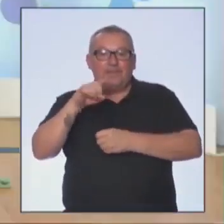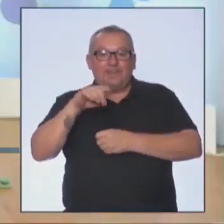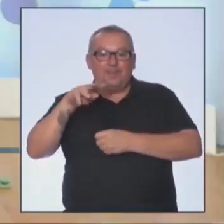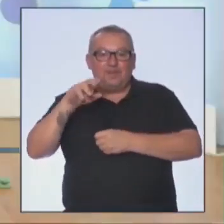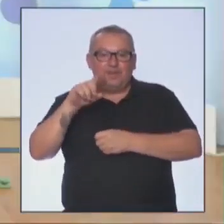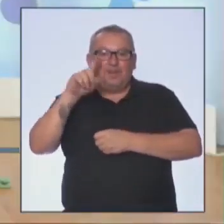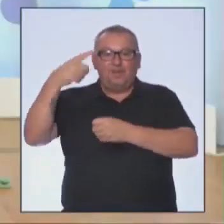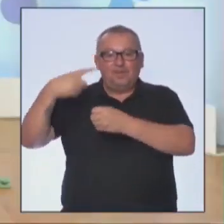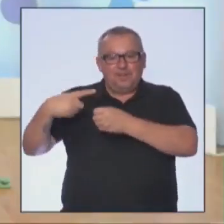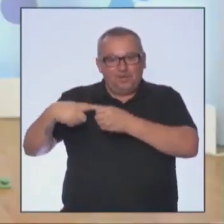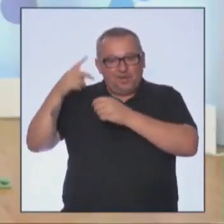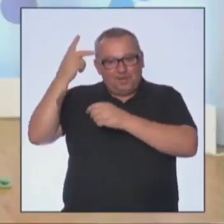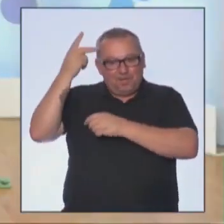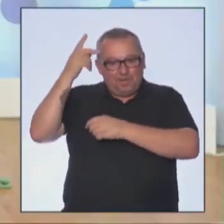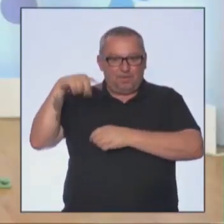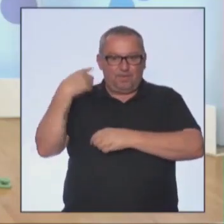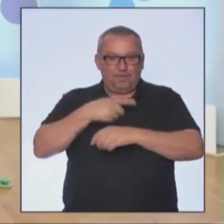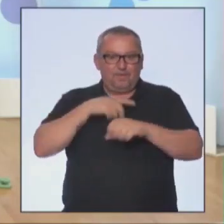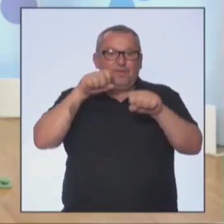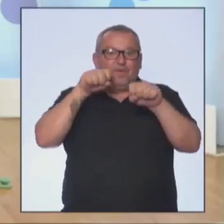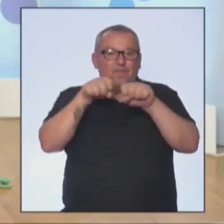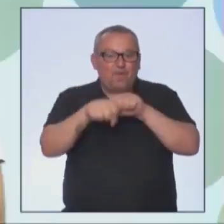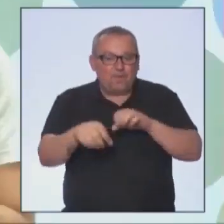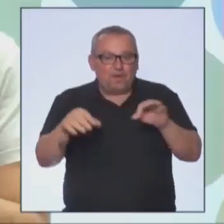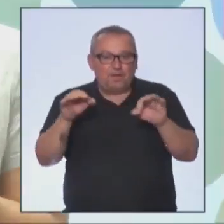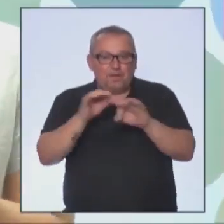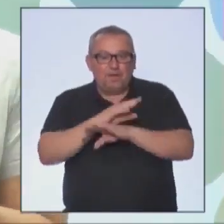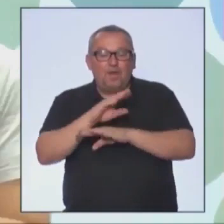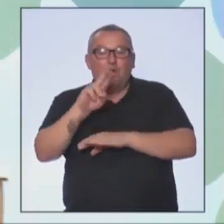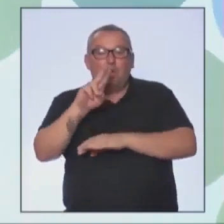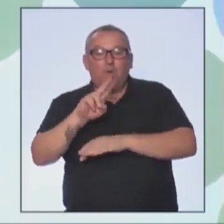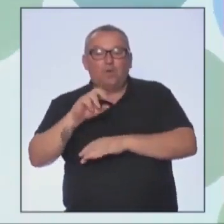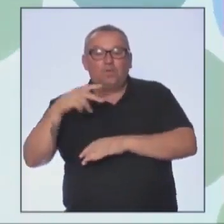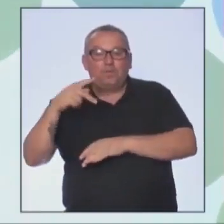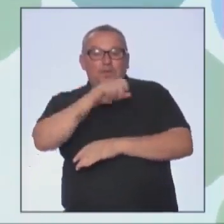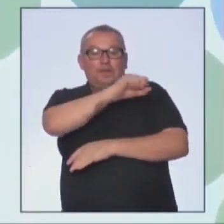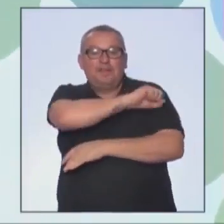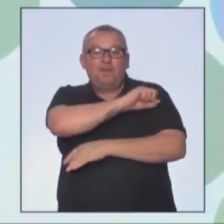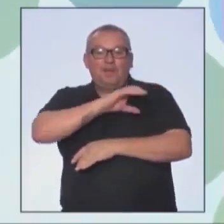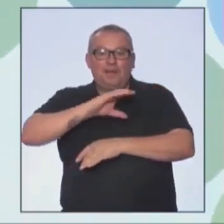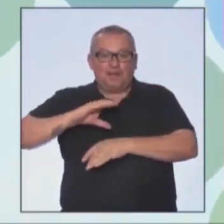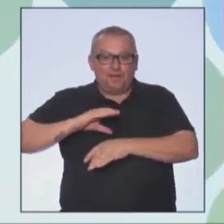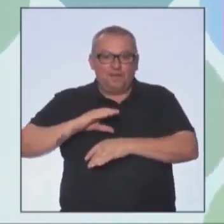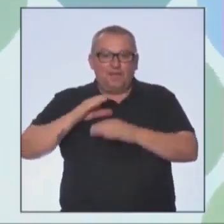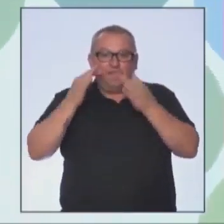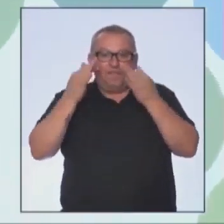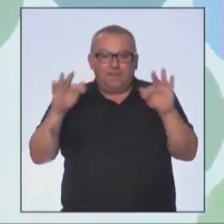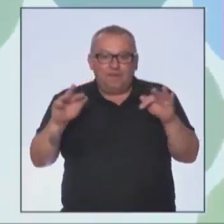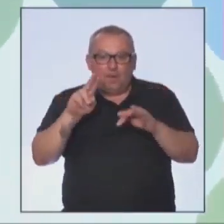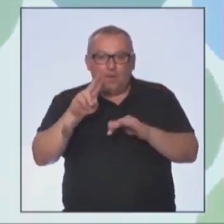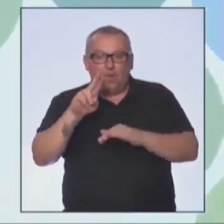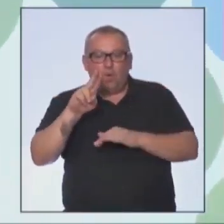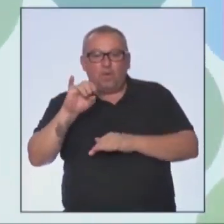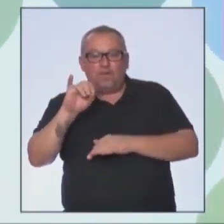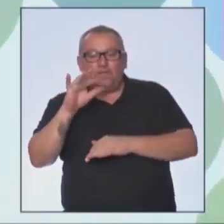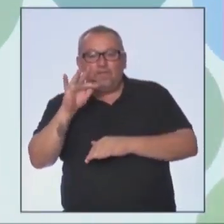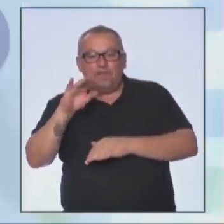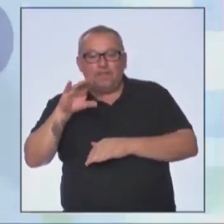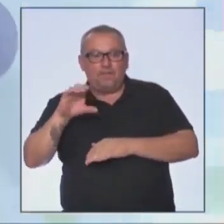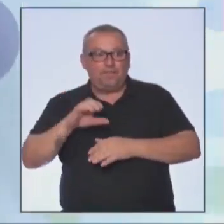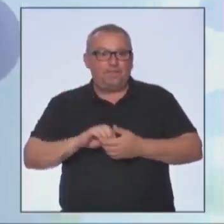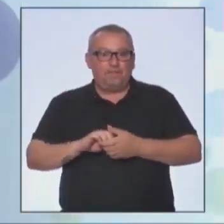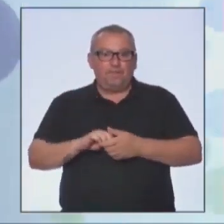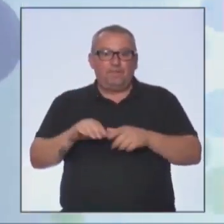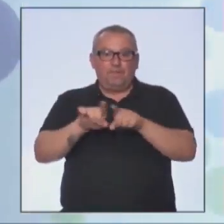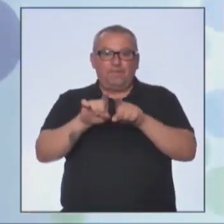Uhul! Nós somos graduados, nós somos formados pela USP de São Carlos no Instituto de Física, o IFISC.